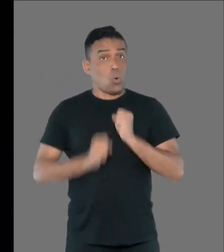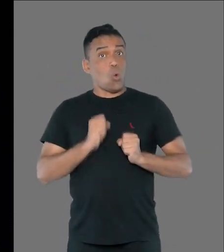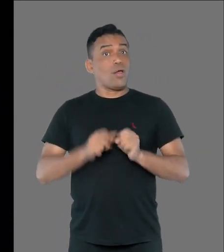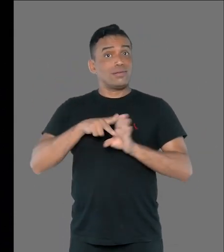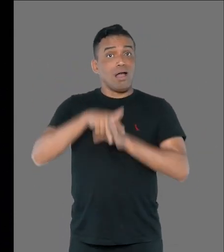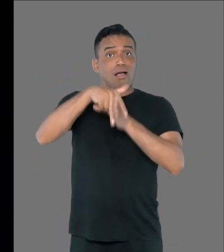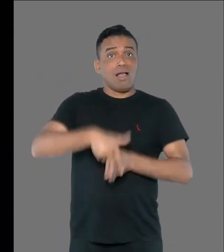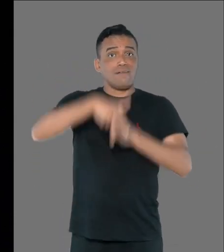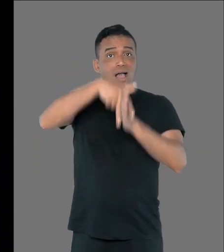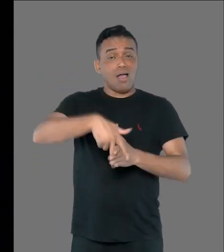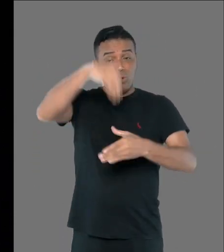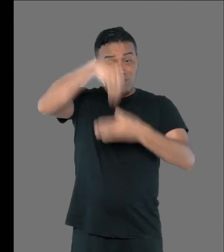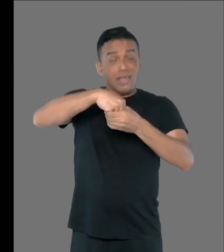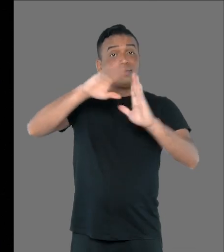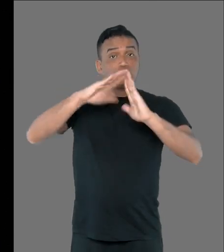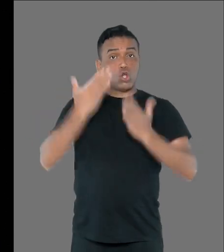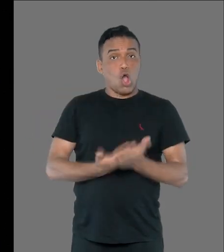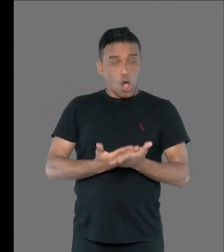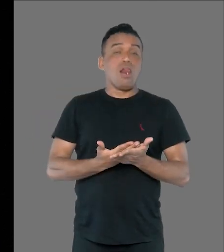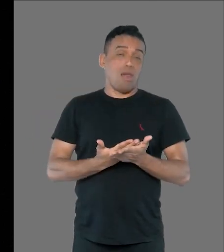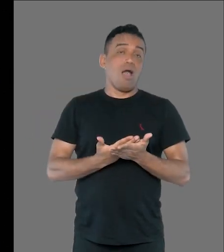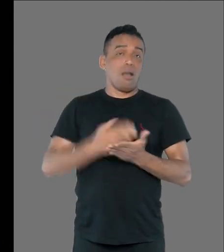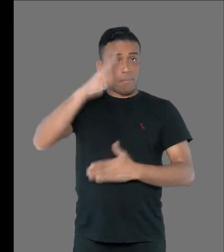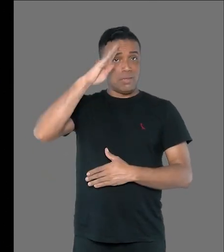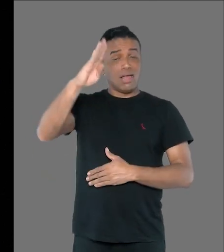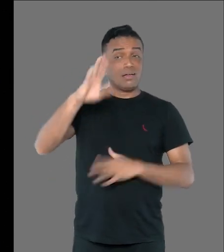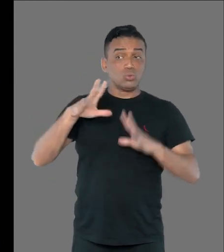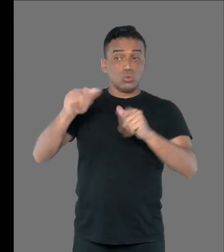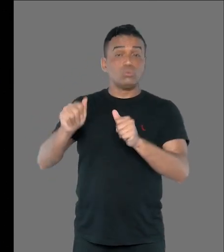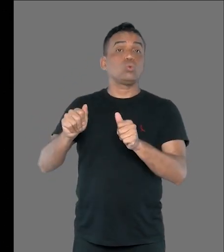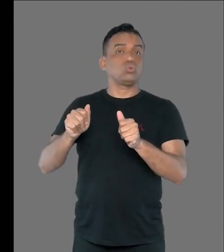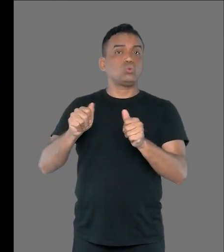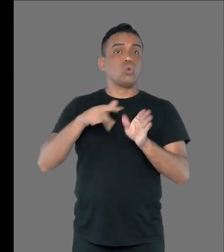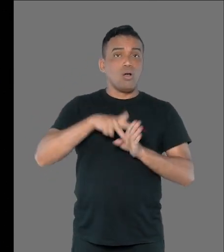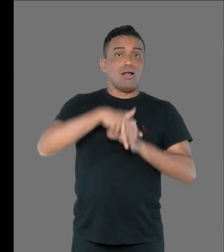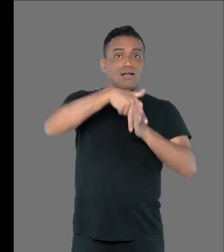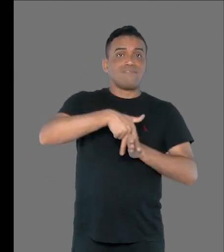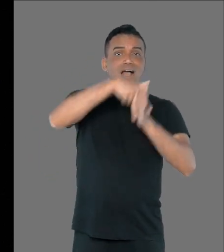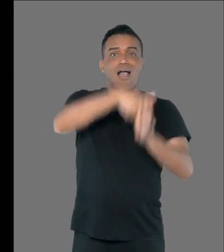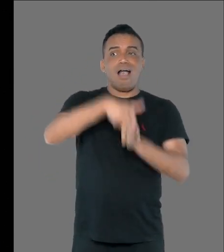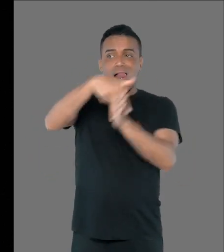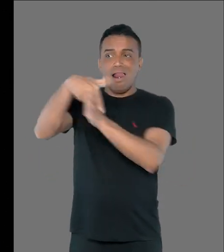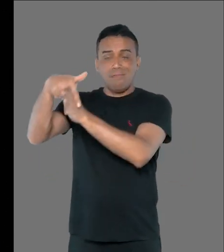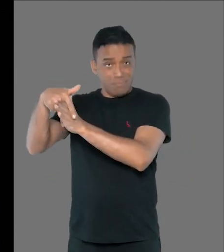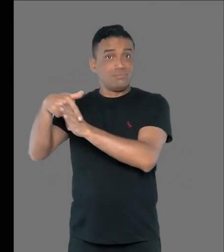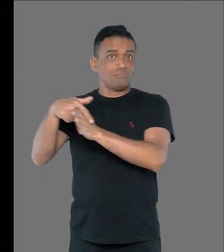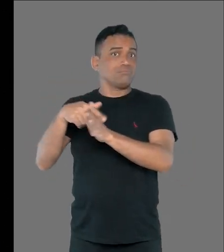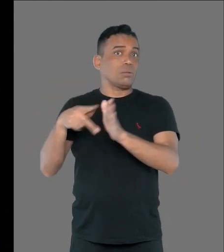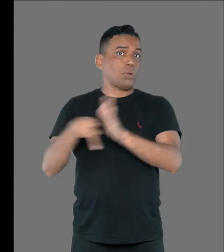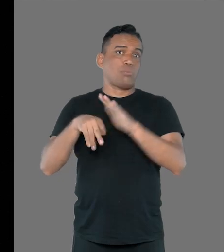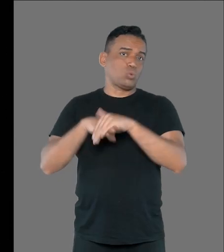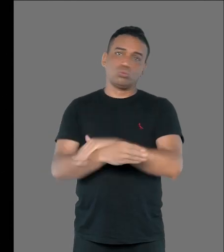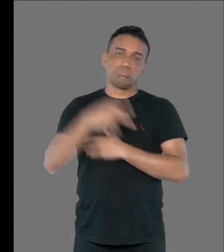na escola militar, todo mundo a cavalo, né? Sobretudo nessa tradição prussiana, austríaco, húngaro.